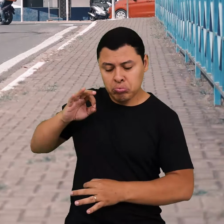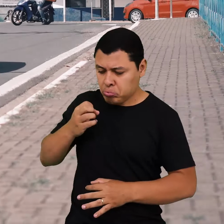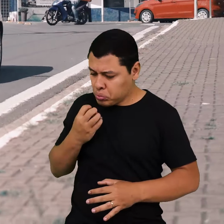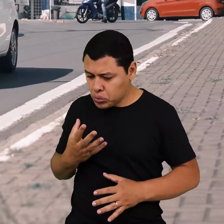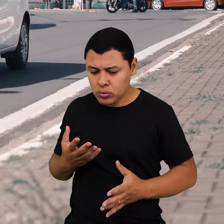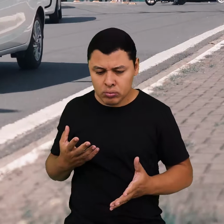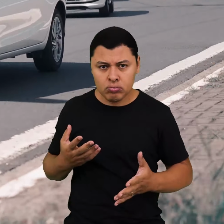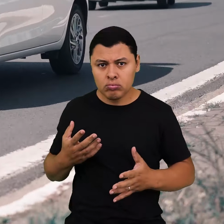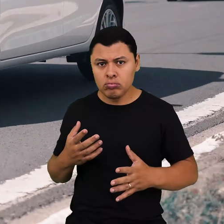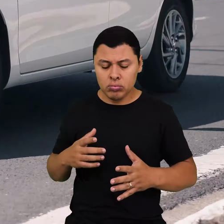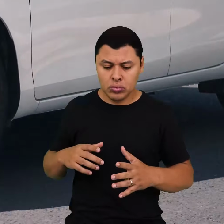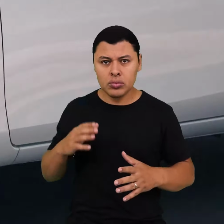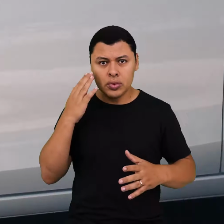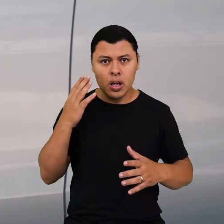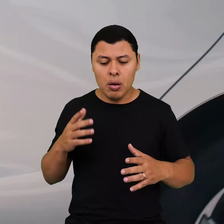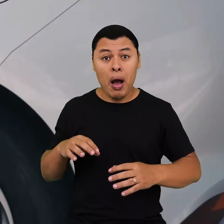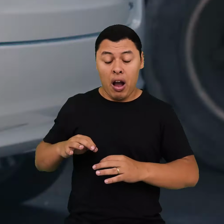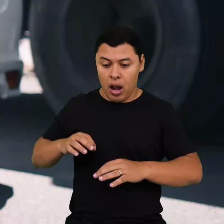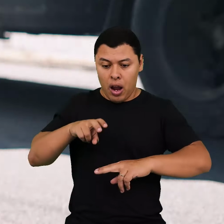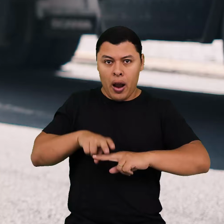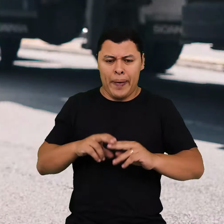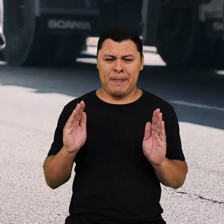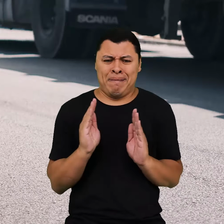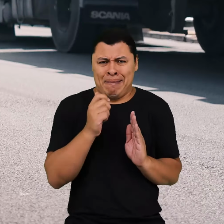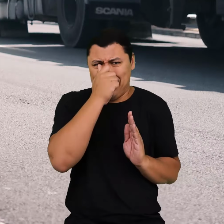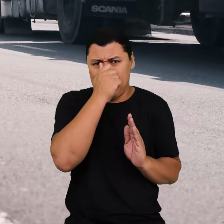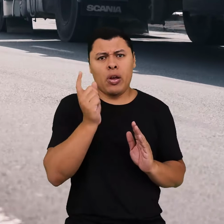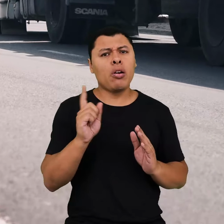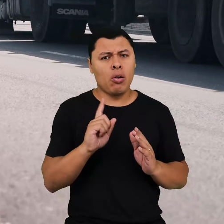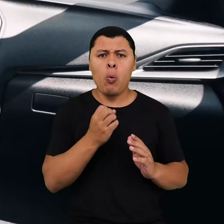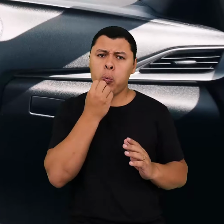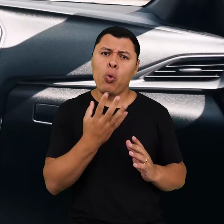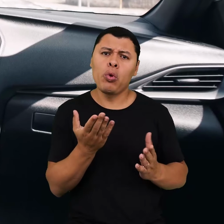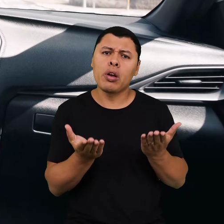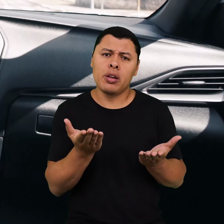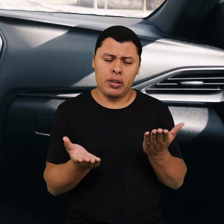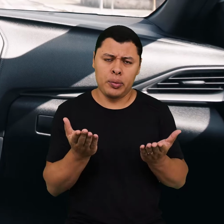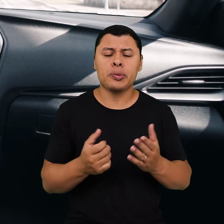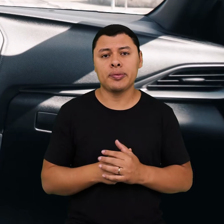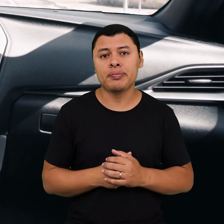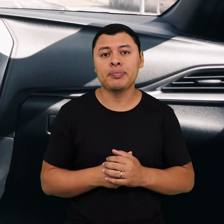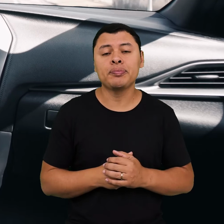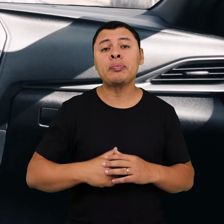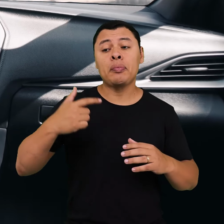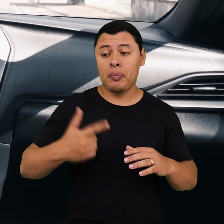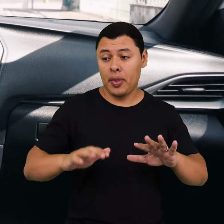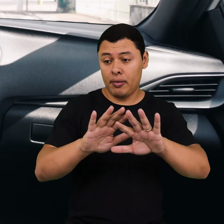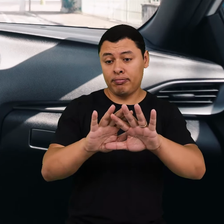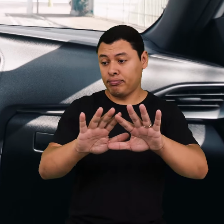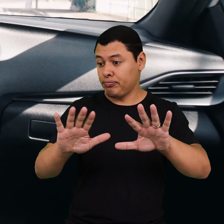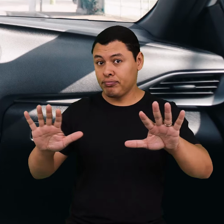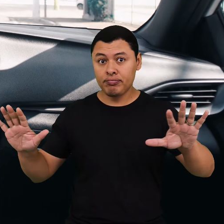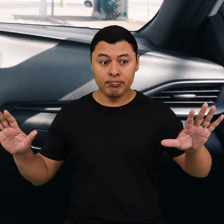comprido? Poderia, mas não é aqueles veículos com um assento super curto também, então tá de bom tamanho aqui. Na parte de acabamento, pessoal, aqui